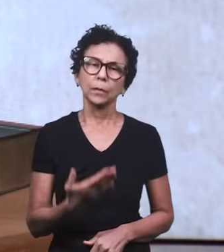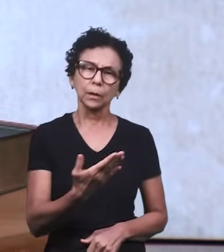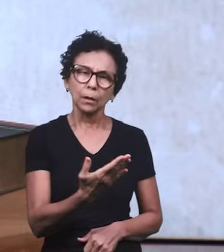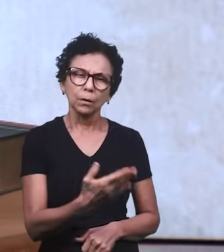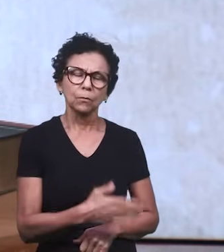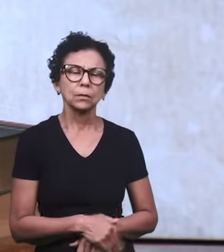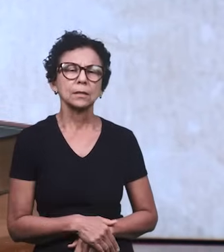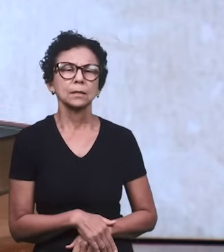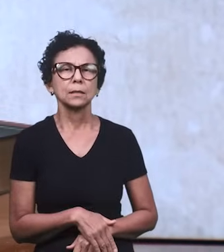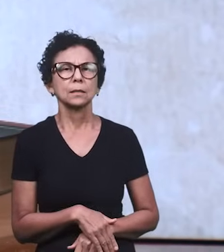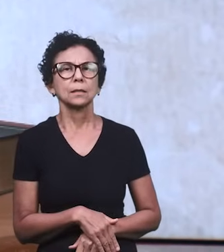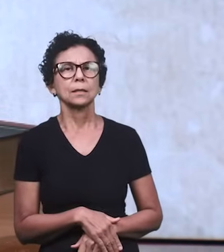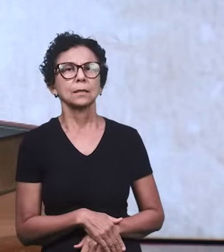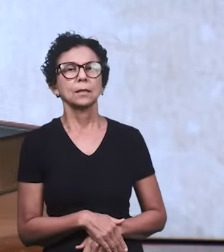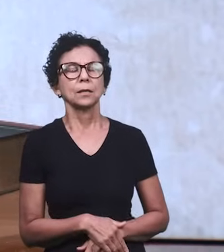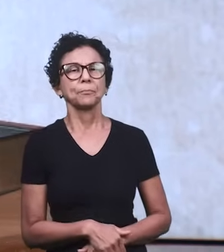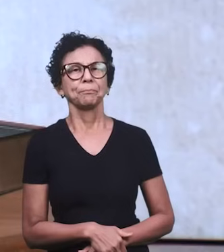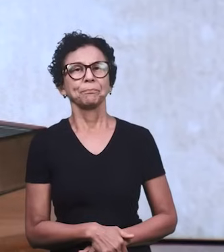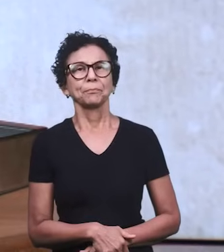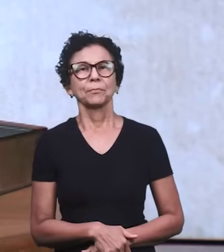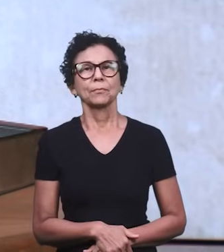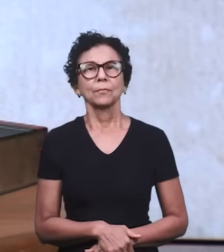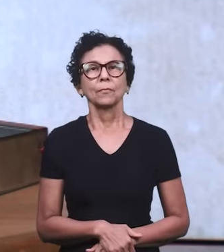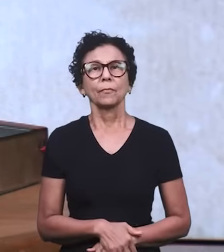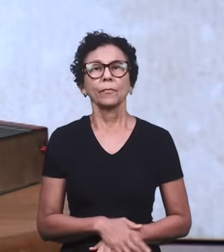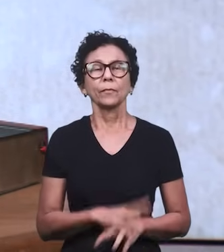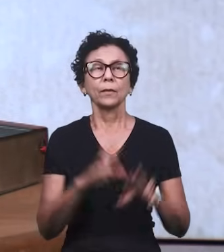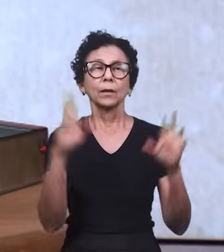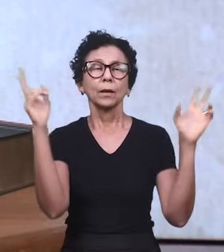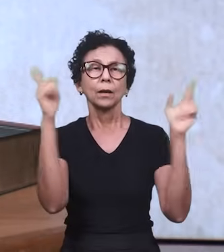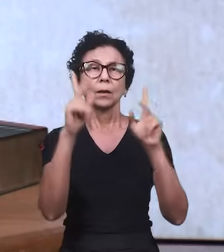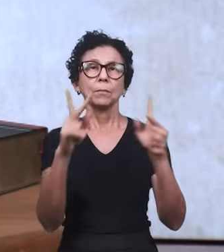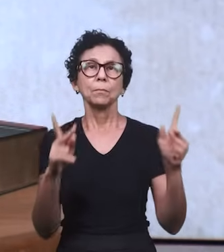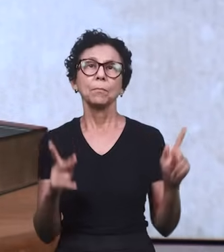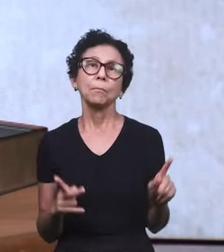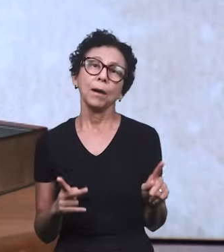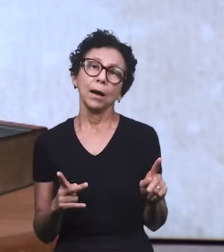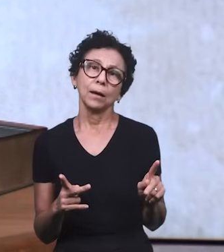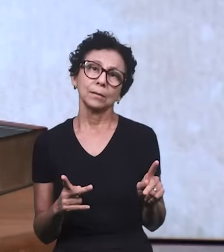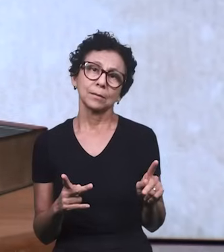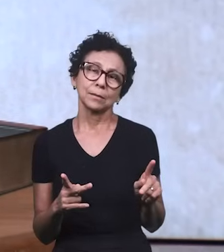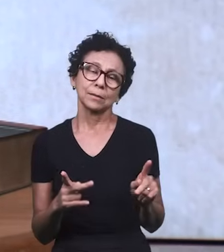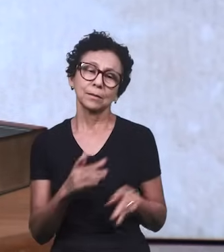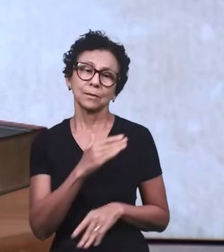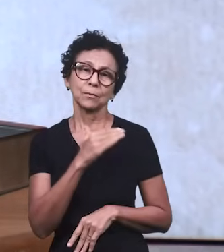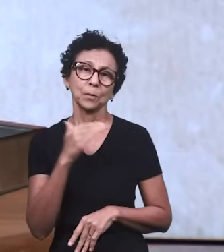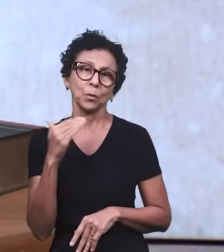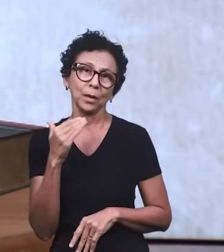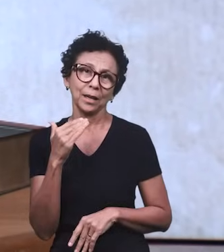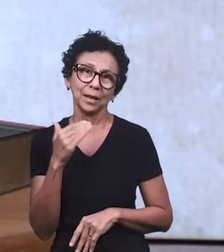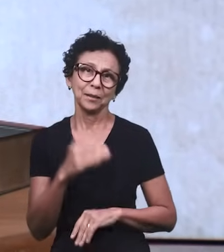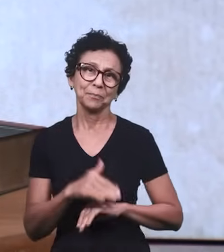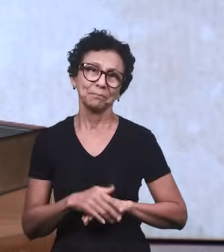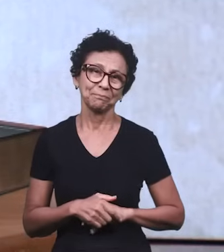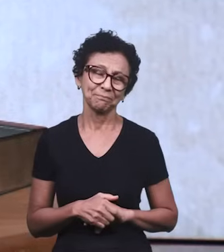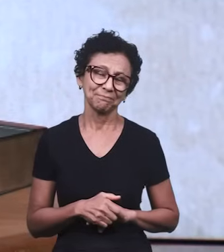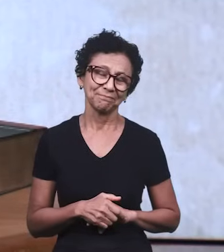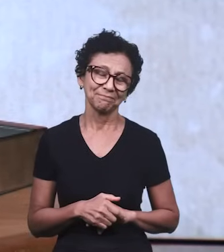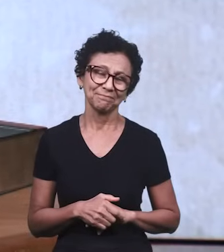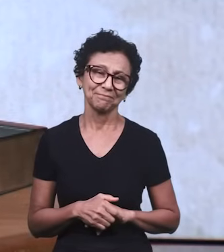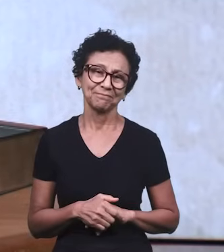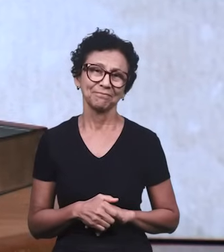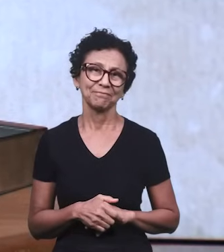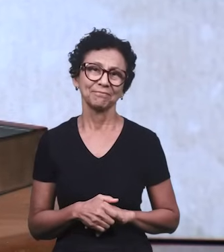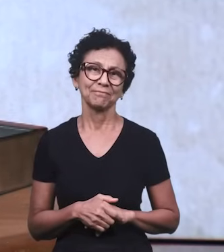velice será sepultado dizendo que Abraão não passaria por aquilo né e a